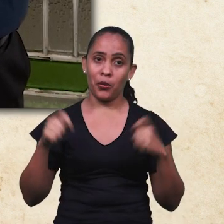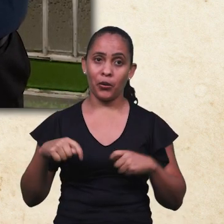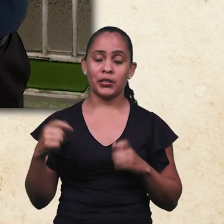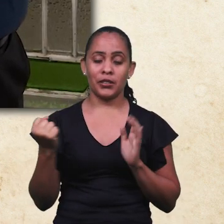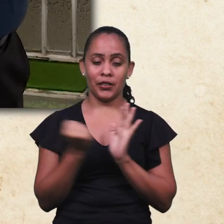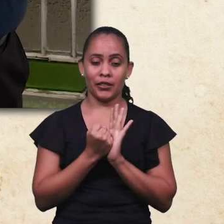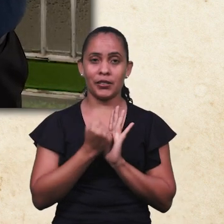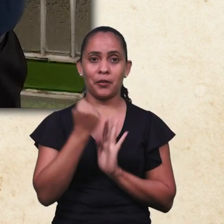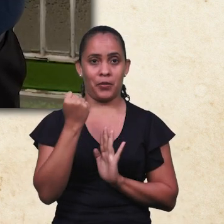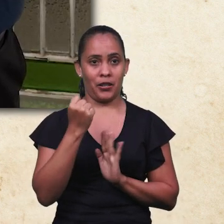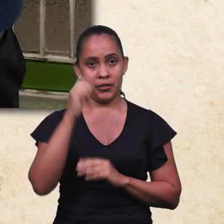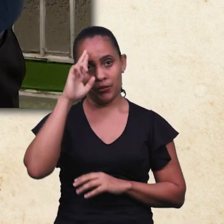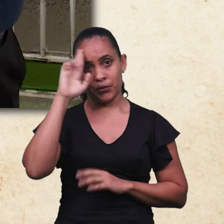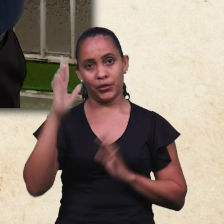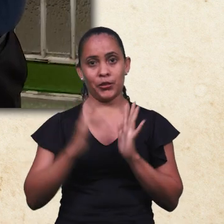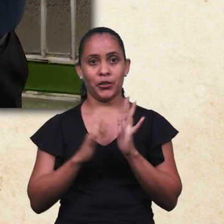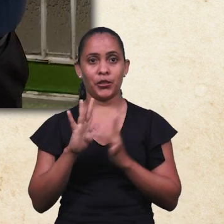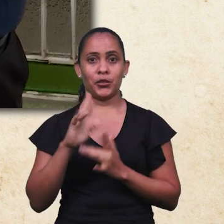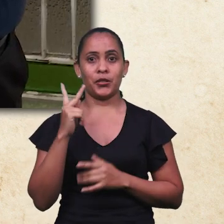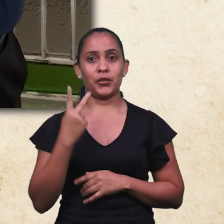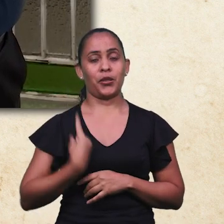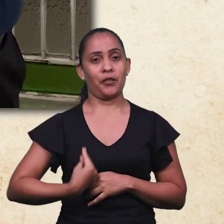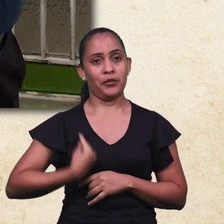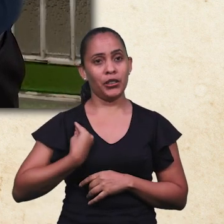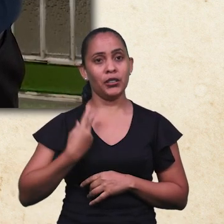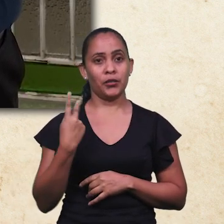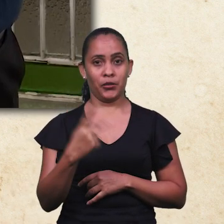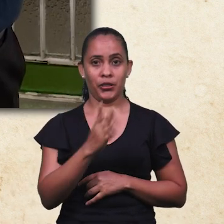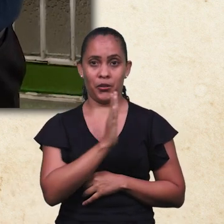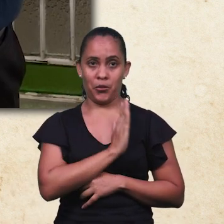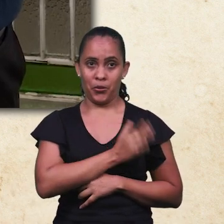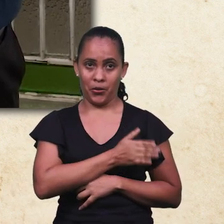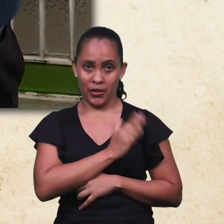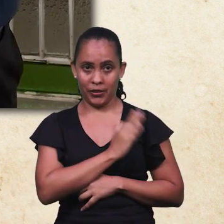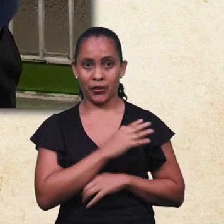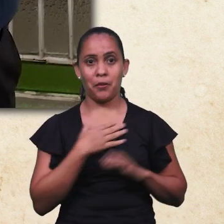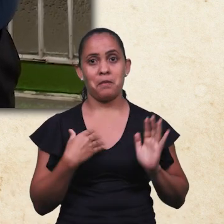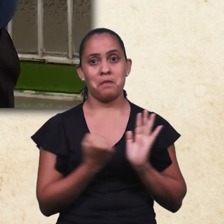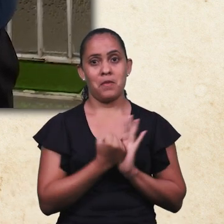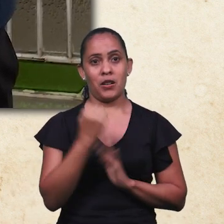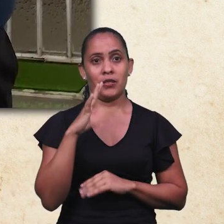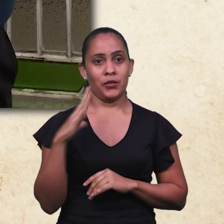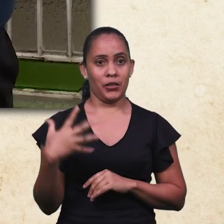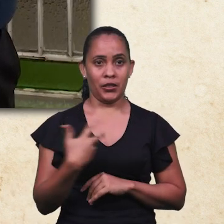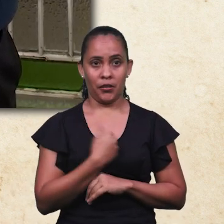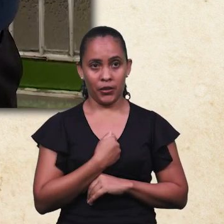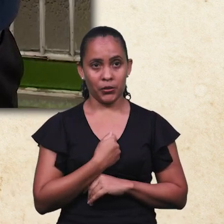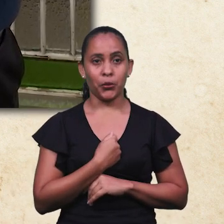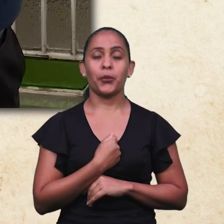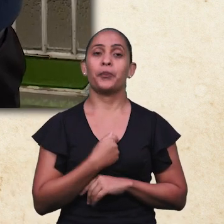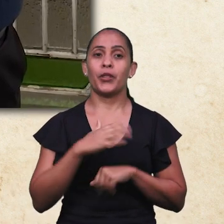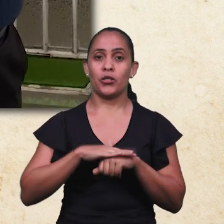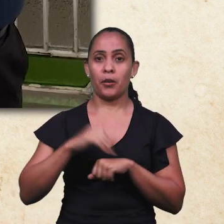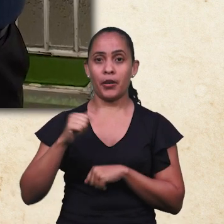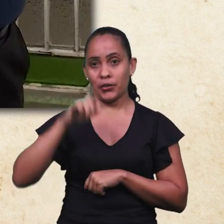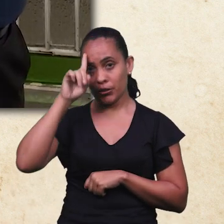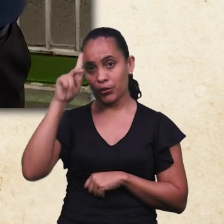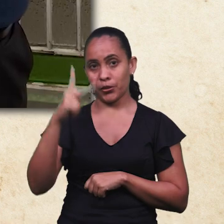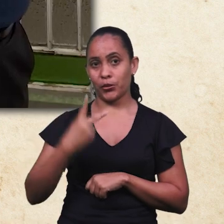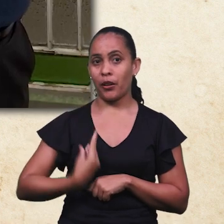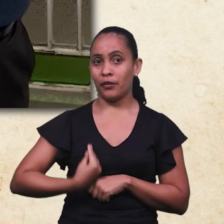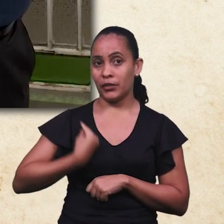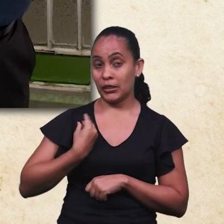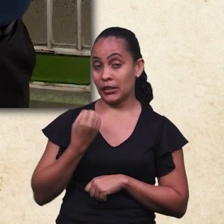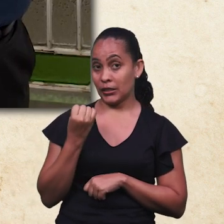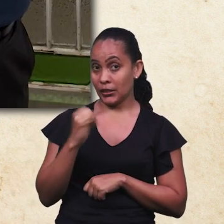você possa ter essa marca do Senhor Jesus na sua vida, no seu coração, a marca do Salvador, que é o chamado de Deus para